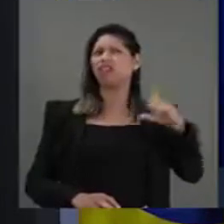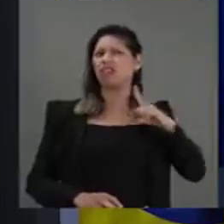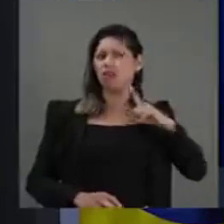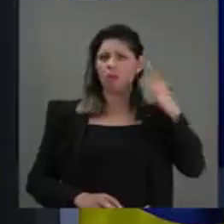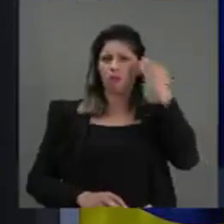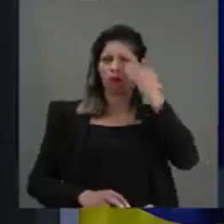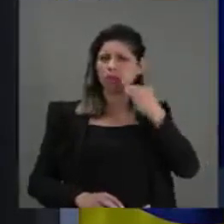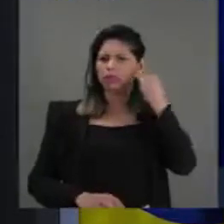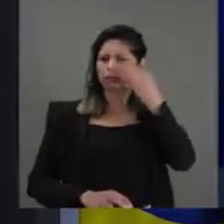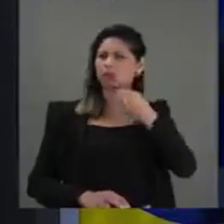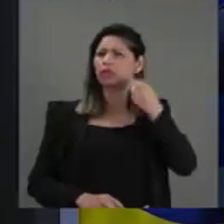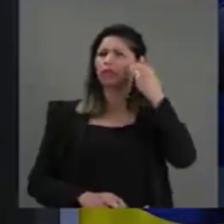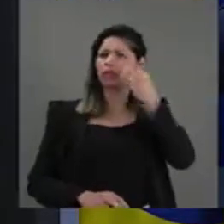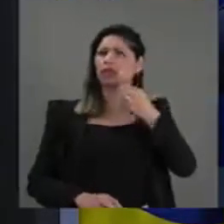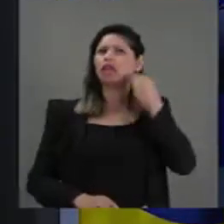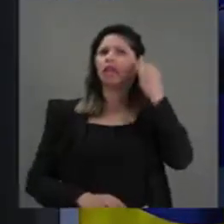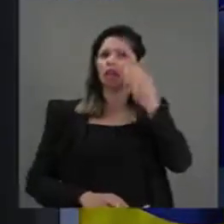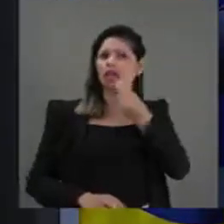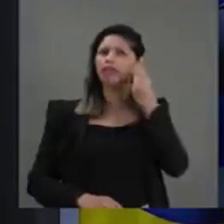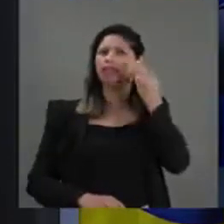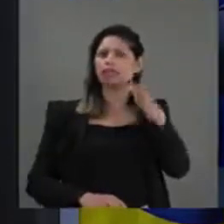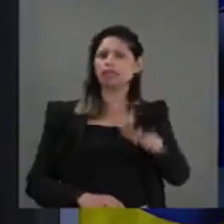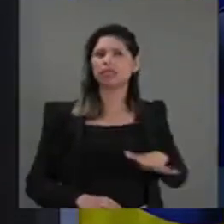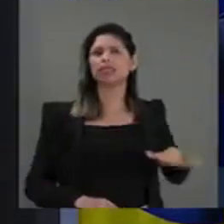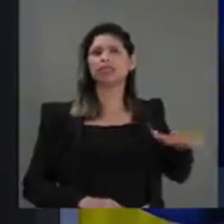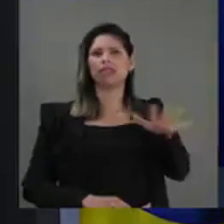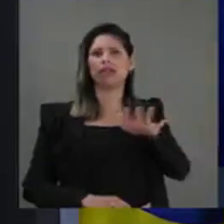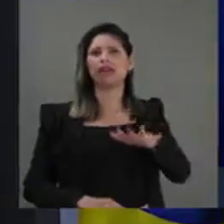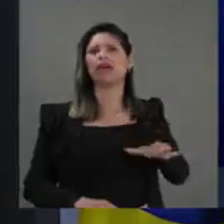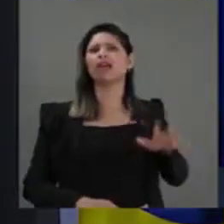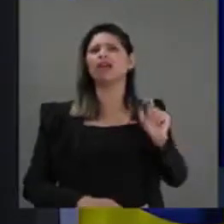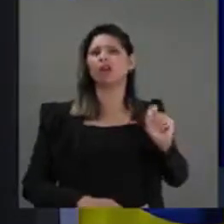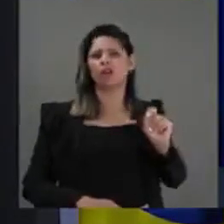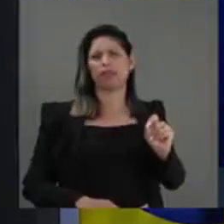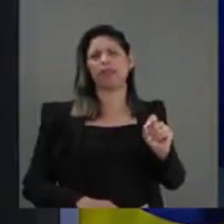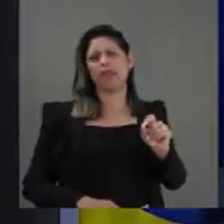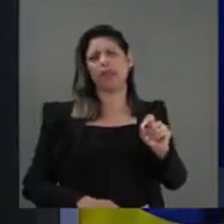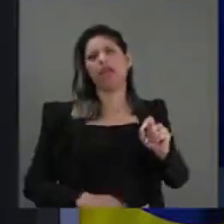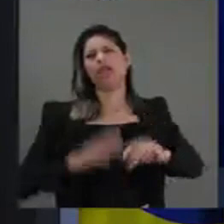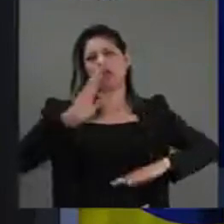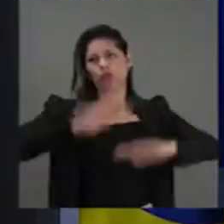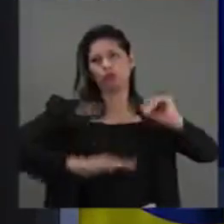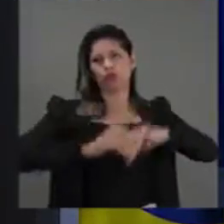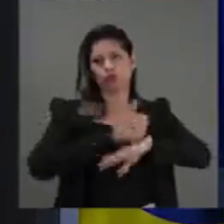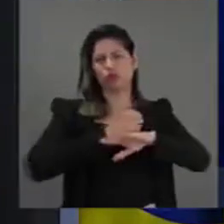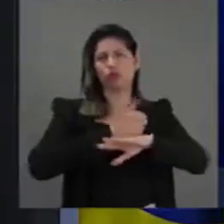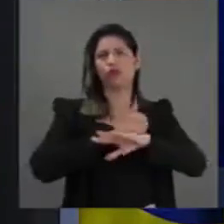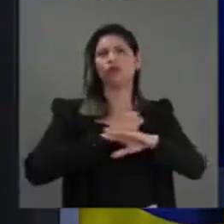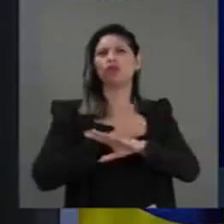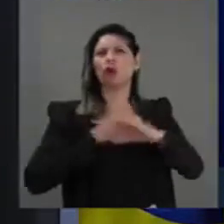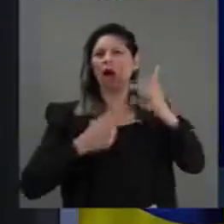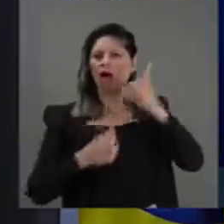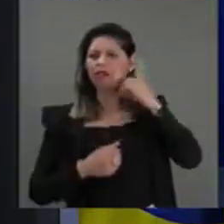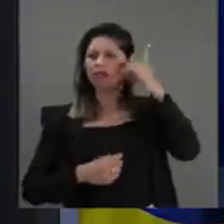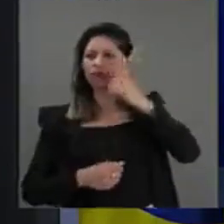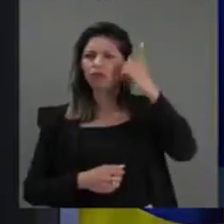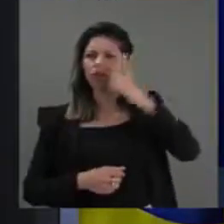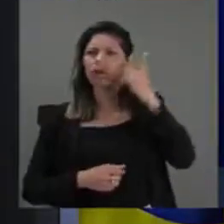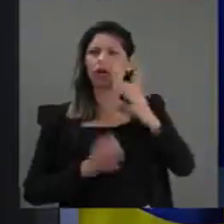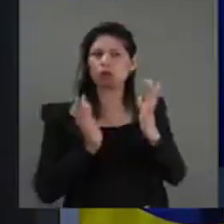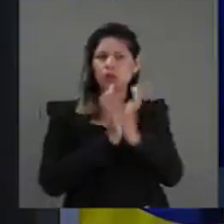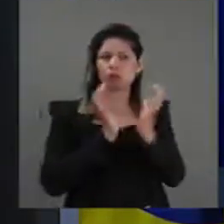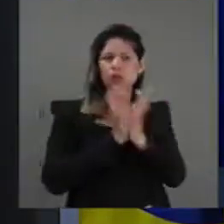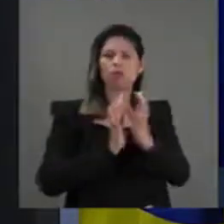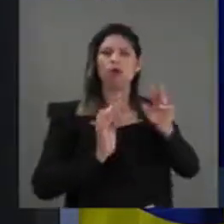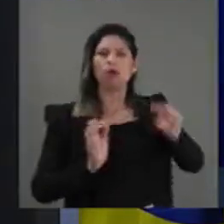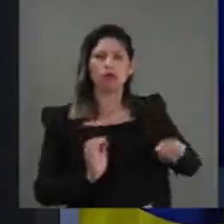histórico nessa questão aí de ter sido advogado de movimentos sociais, do MST. Eu acredito que seja